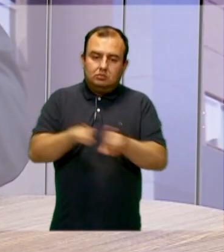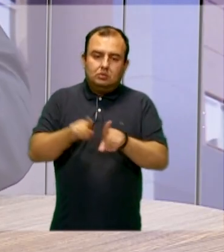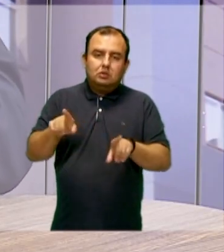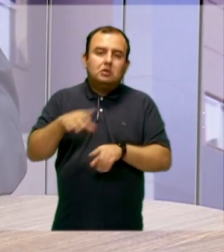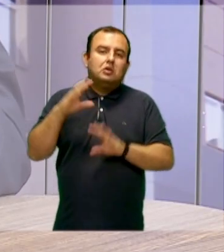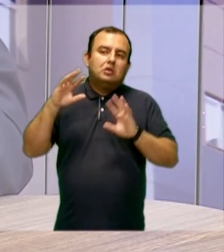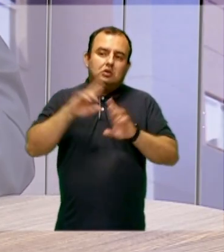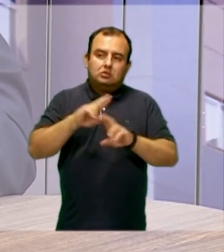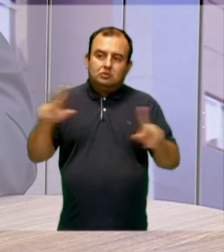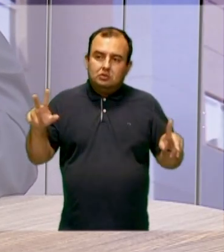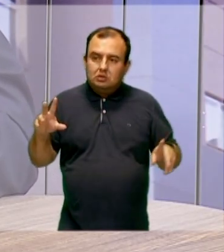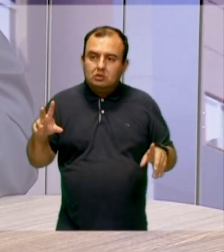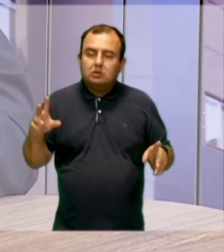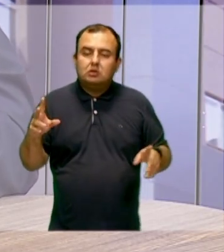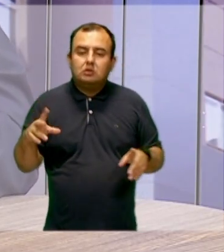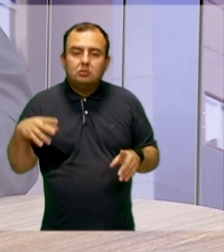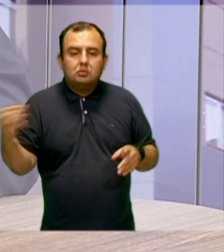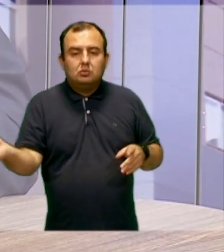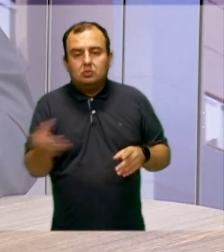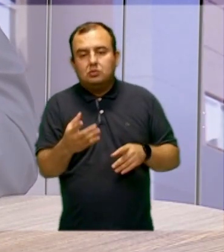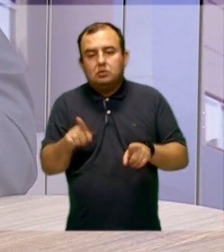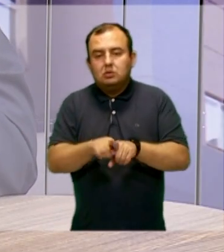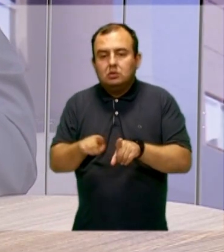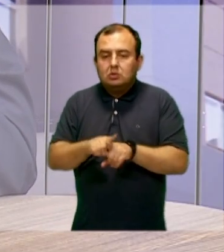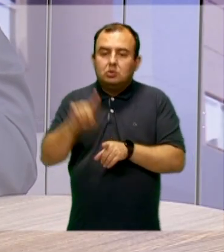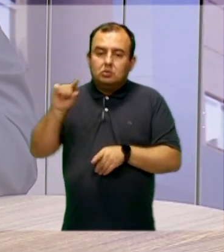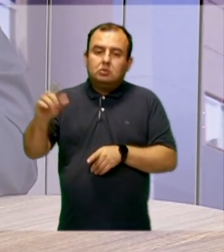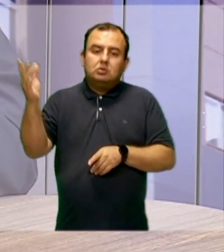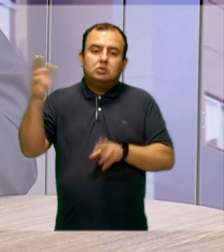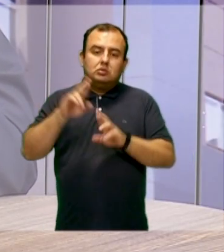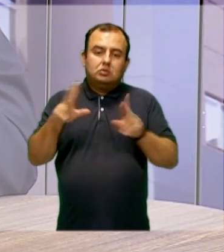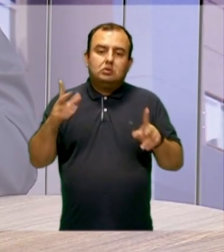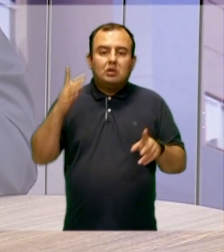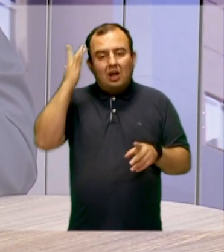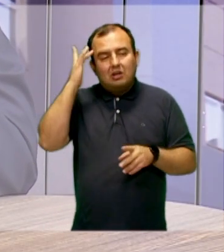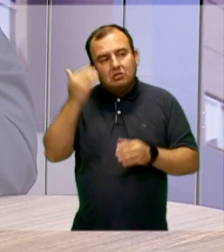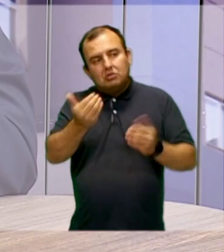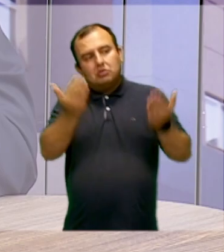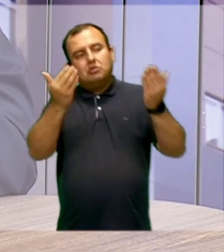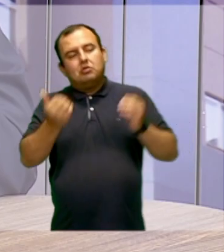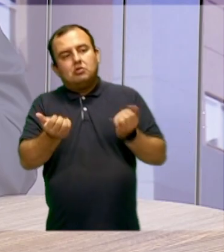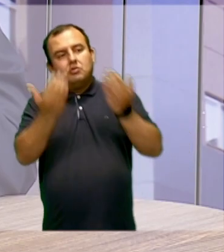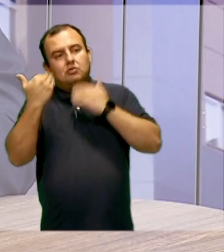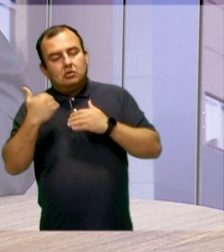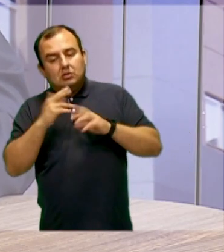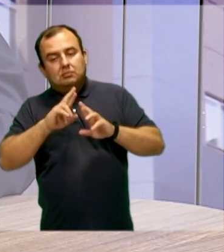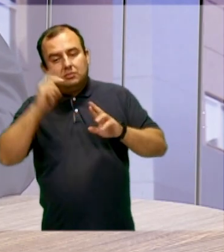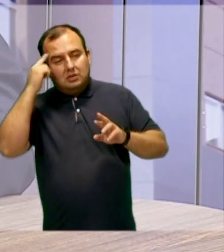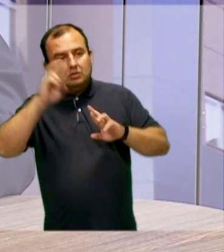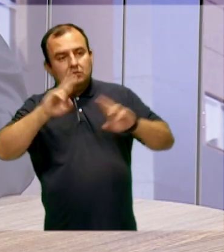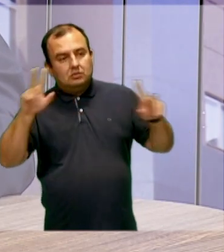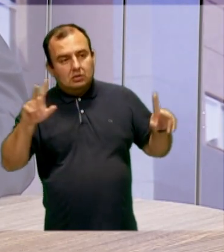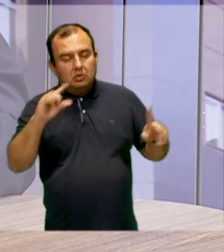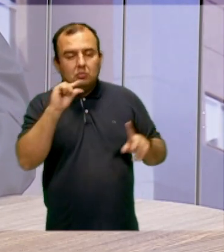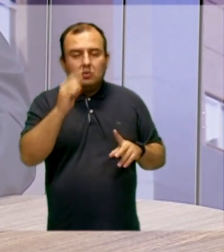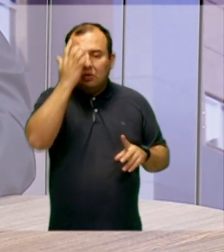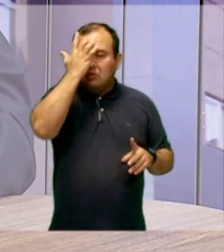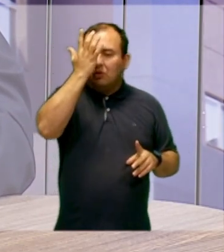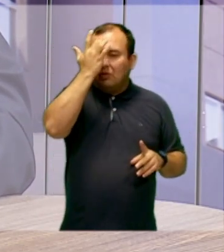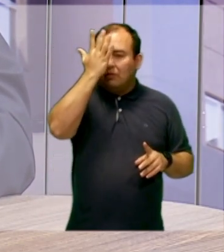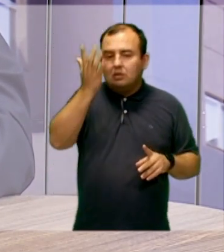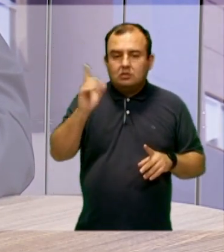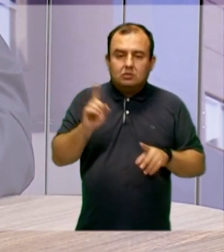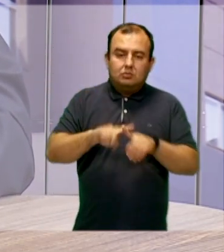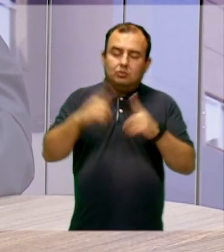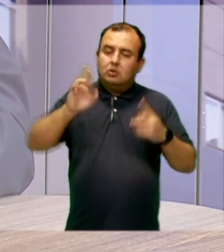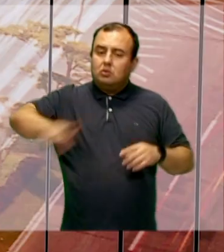mundo completamente diferente, até um pouco diferente do que a gente acha quando está de fora, né? A gente acha que às vezes as coisas são um pouco mais fáceis, mas